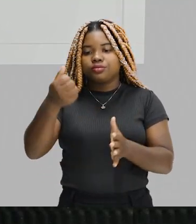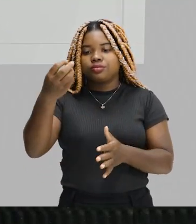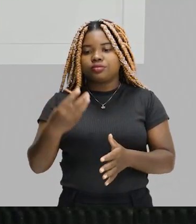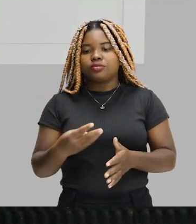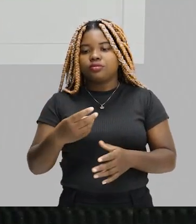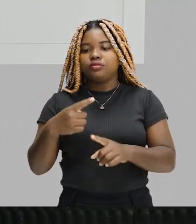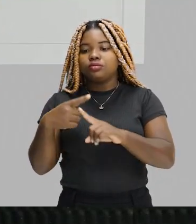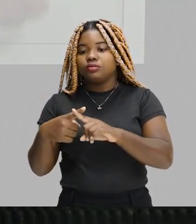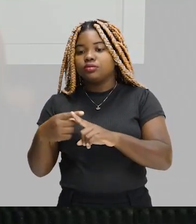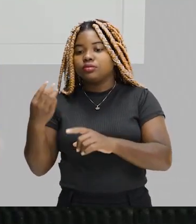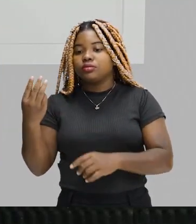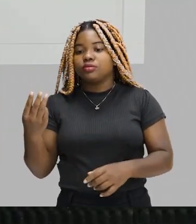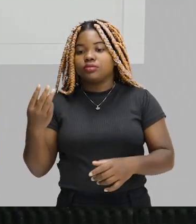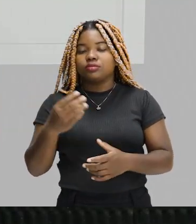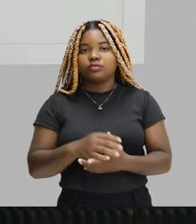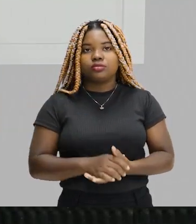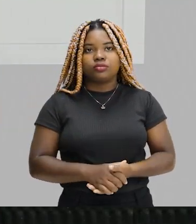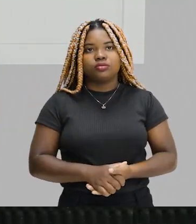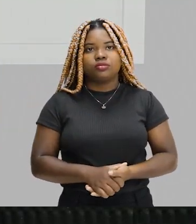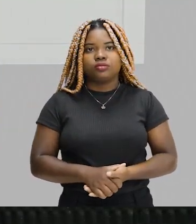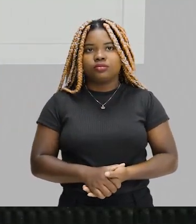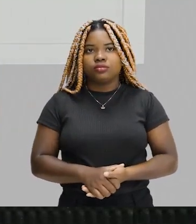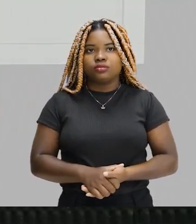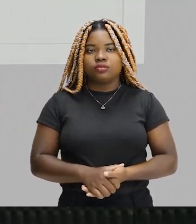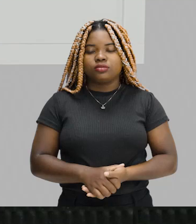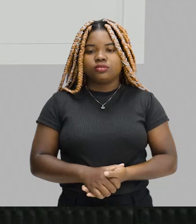e multiplicar por 3.